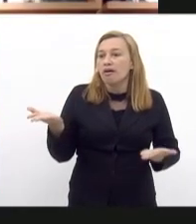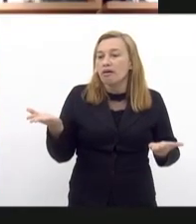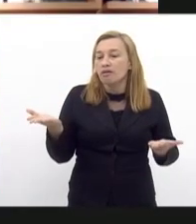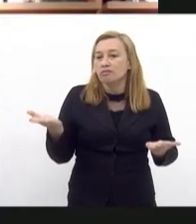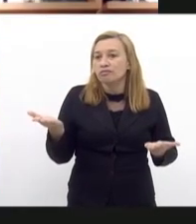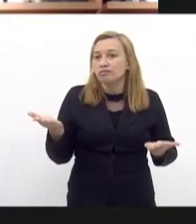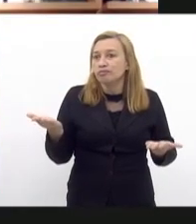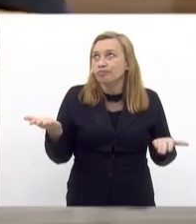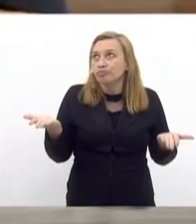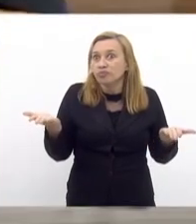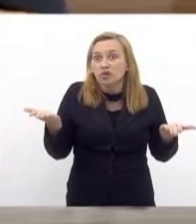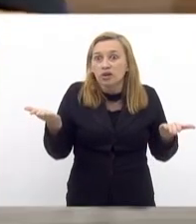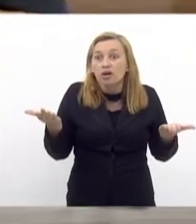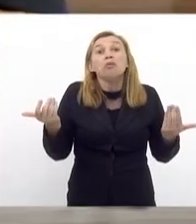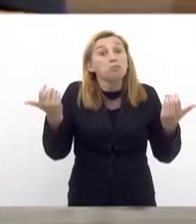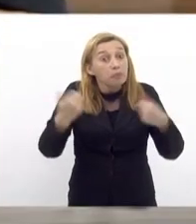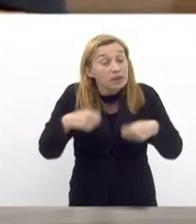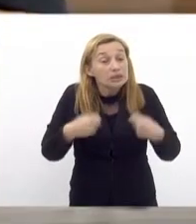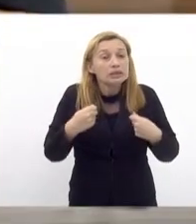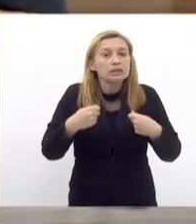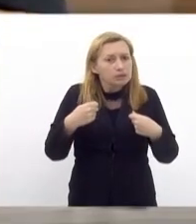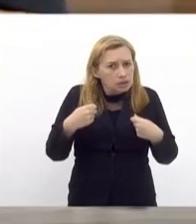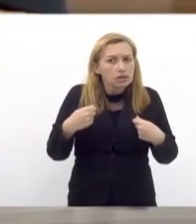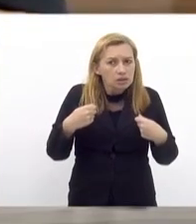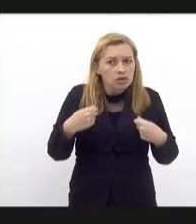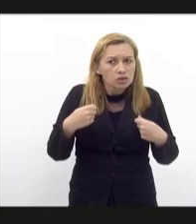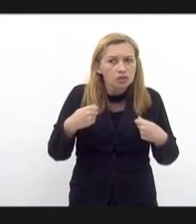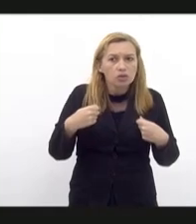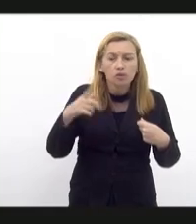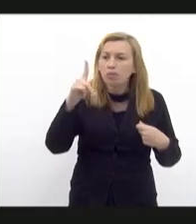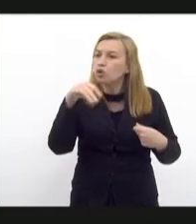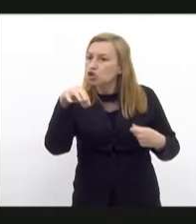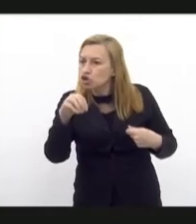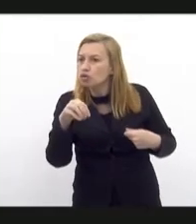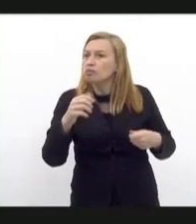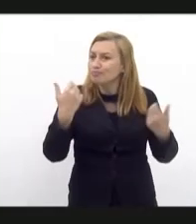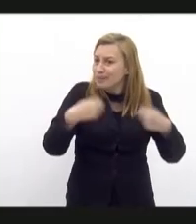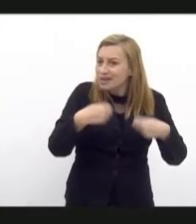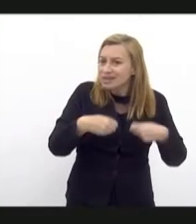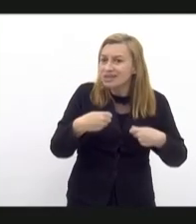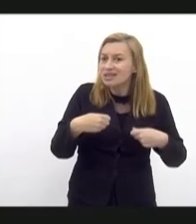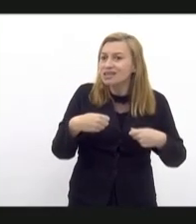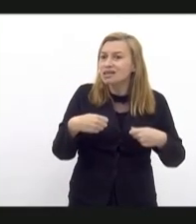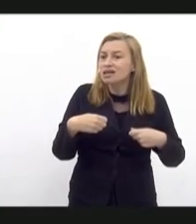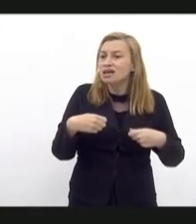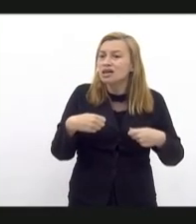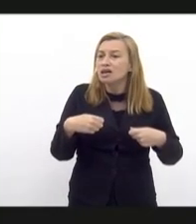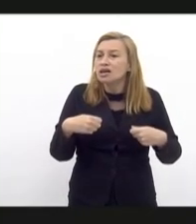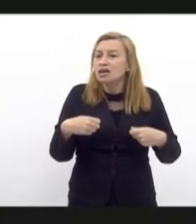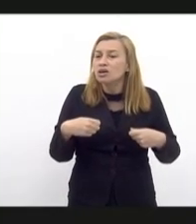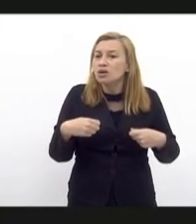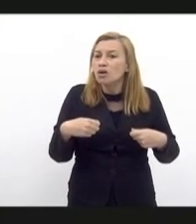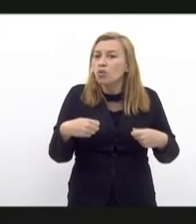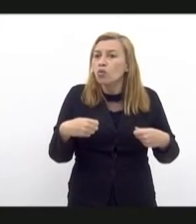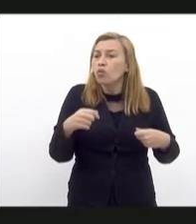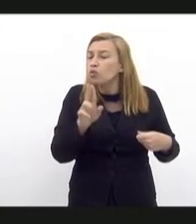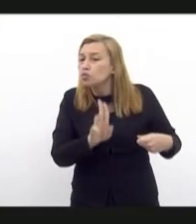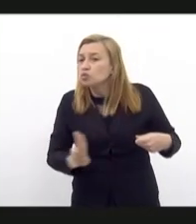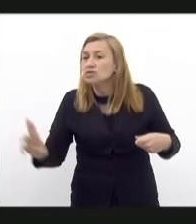não tem, a gente precisa usar, né, Portinho e Hugo, a gente precisa usar, né, Victor e Tutuca, precisamos